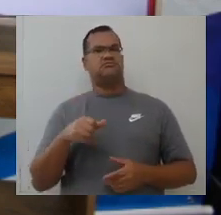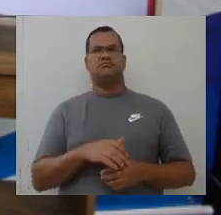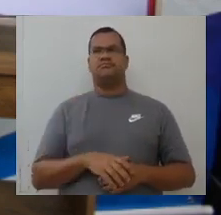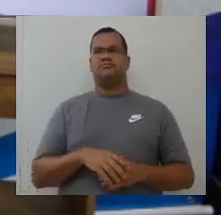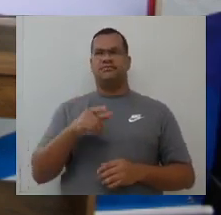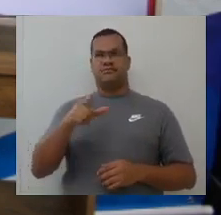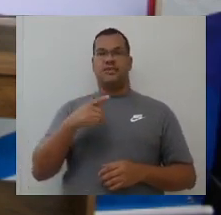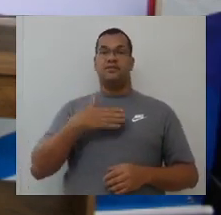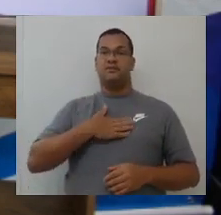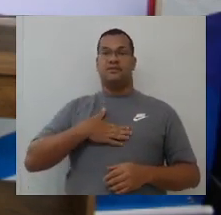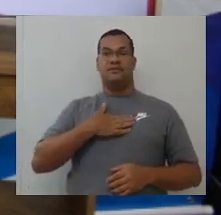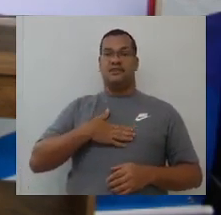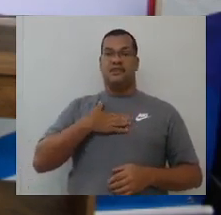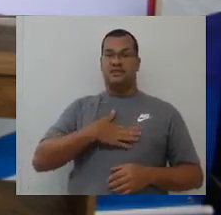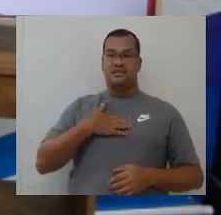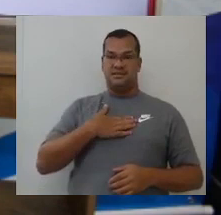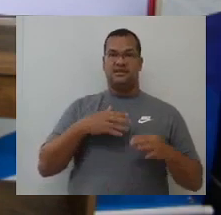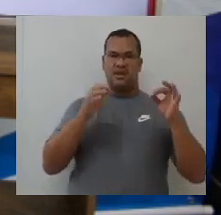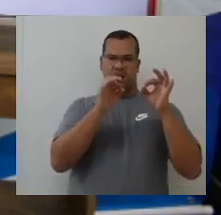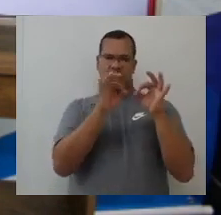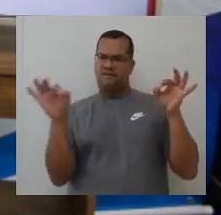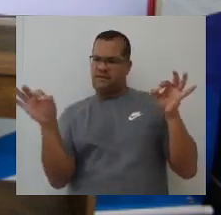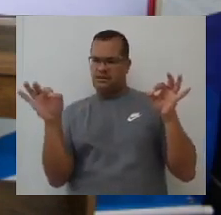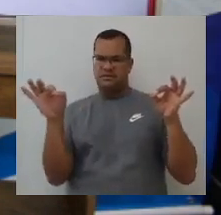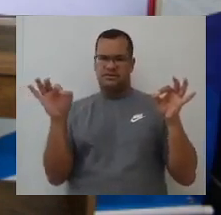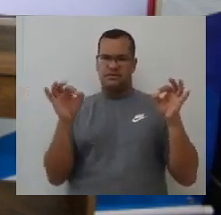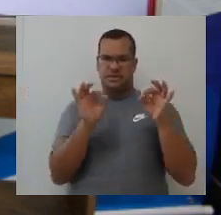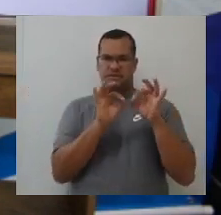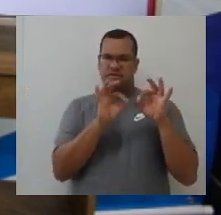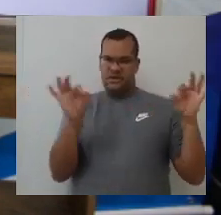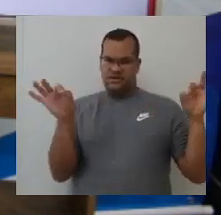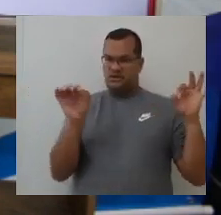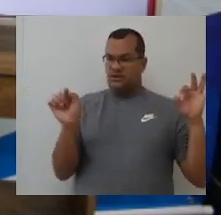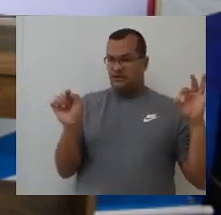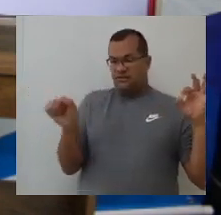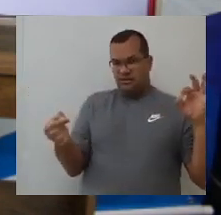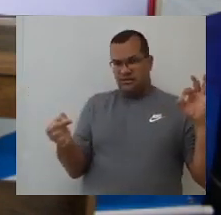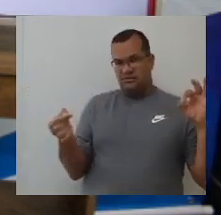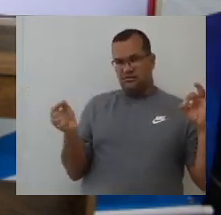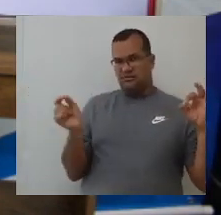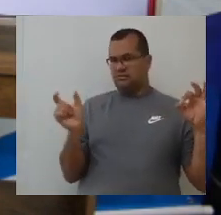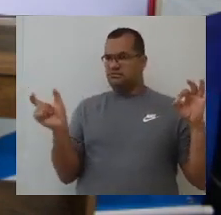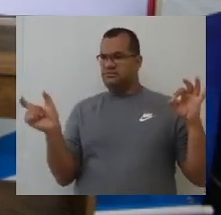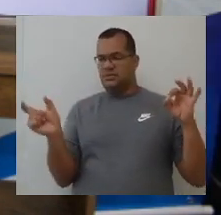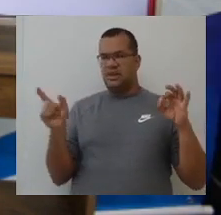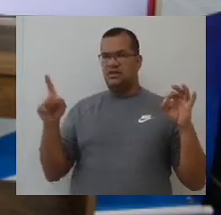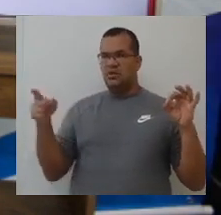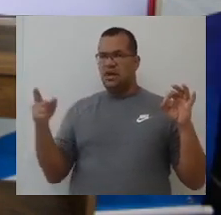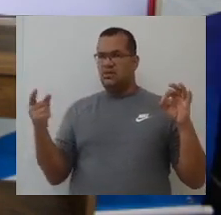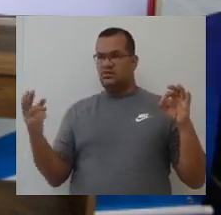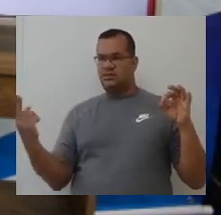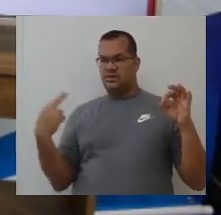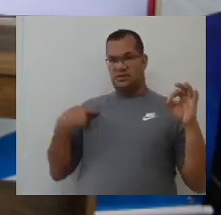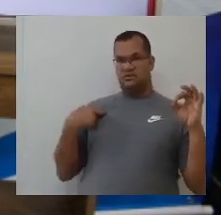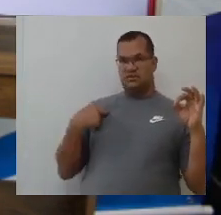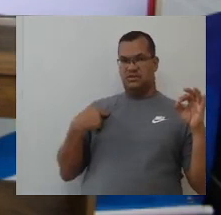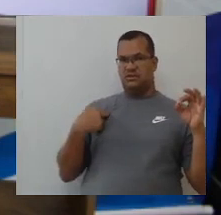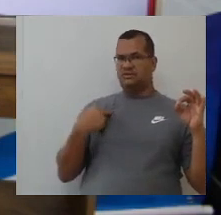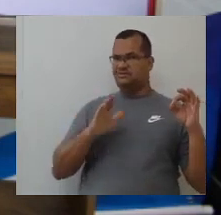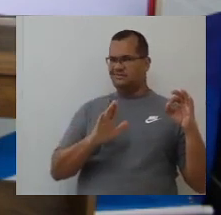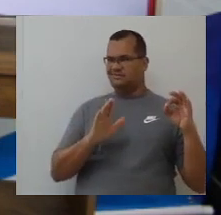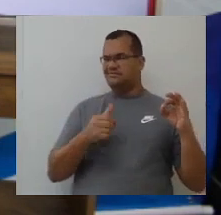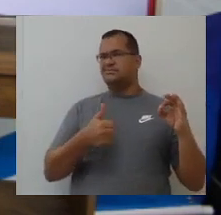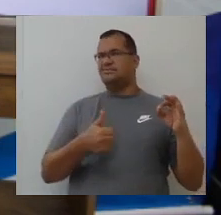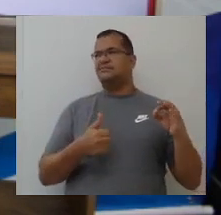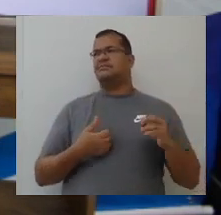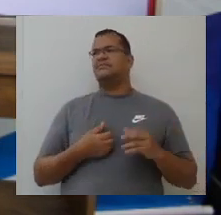você está muito feliz hoje, é a nossa oração. É a confirmação ali do que eu estou dando para a pessoa. Só que depois eu quero confirmar. Então essa última